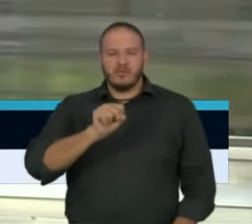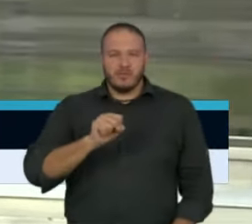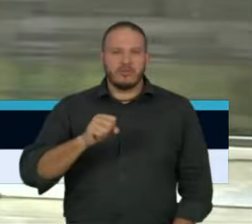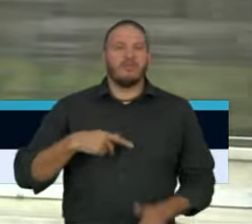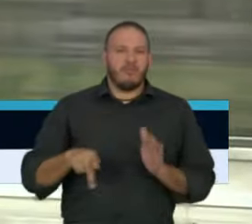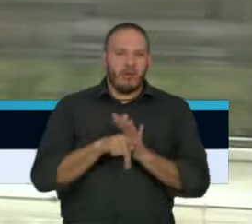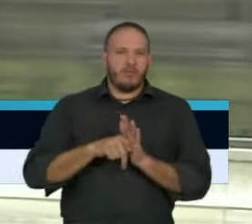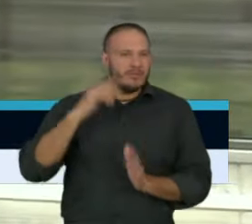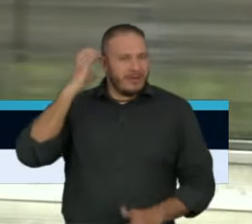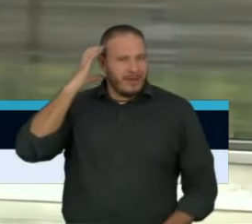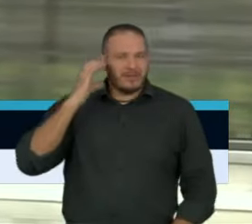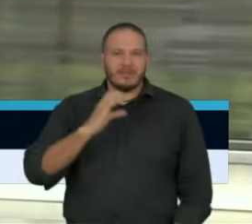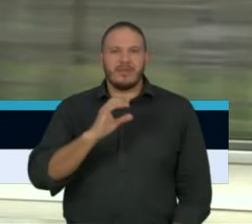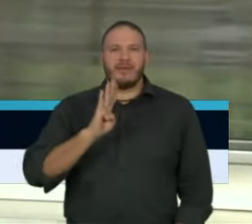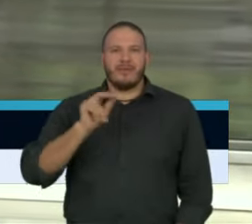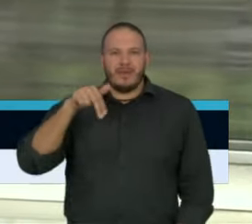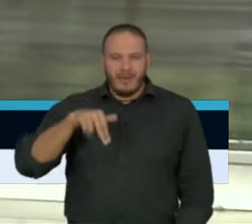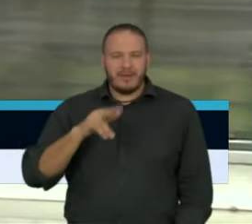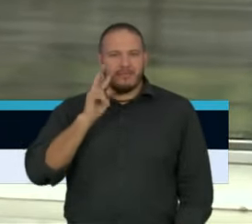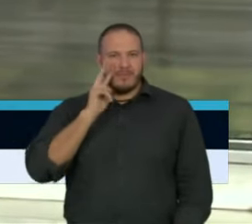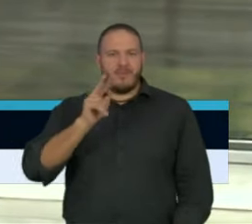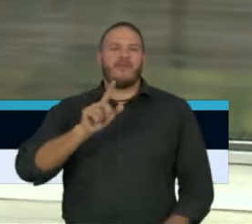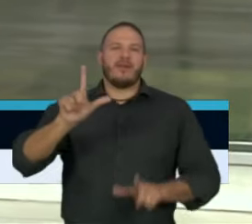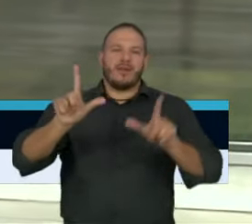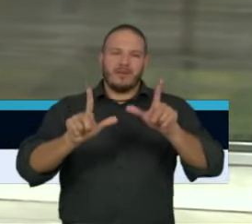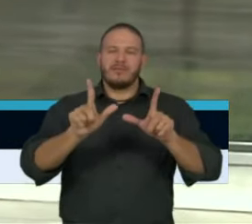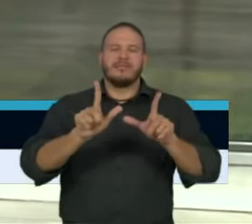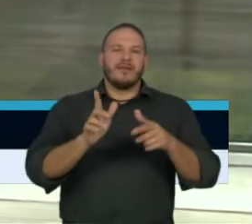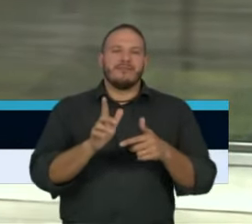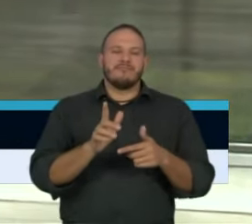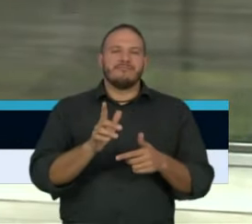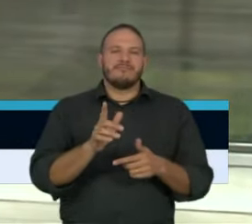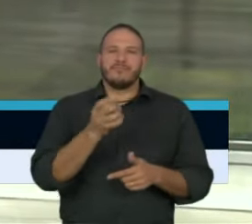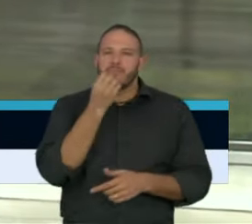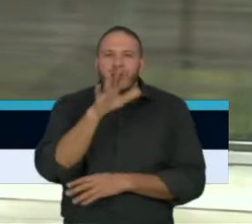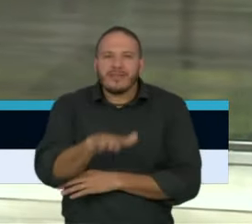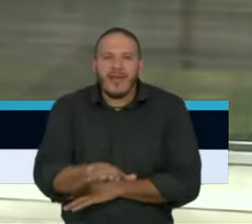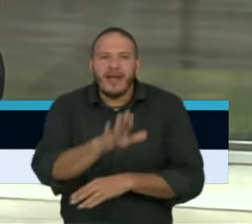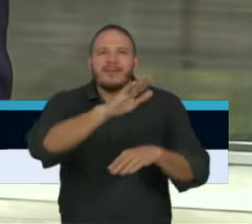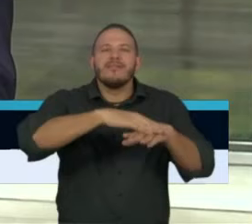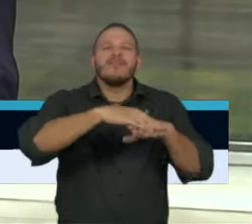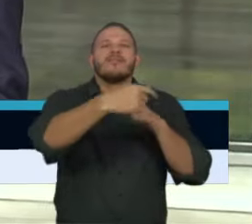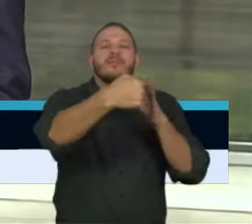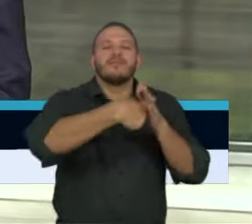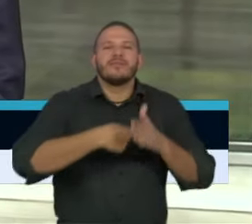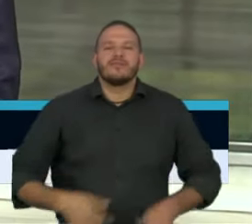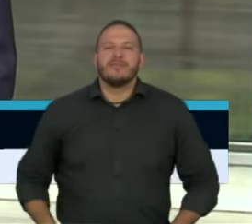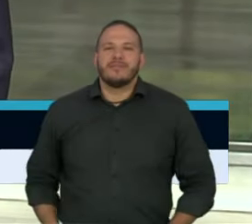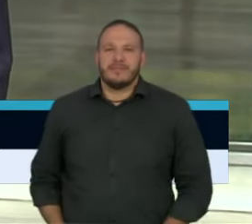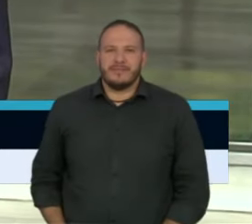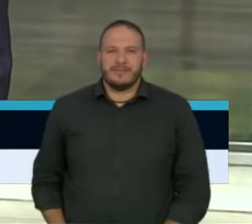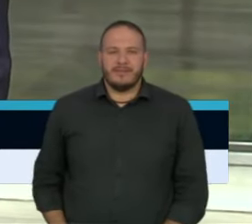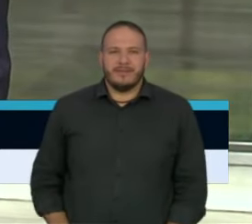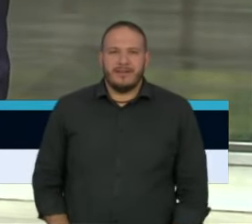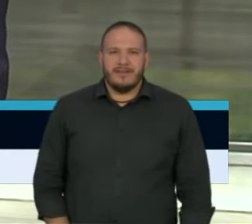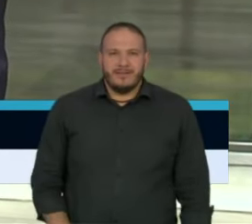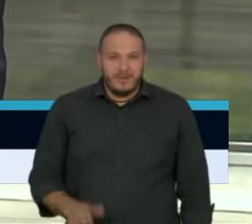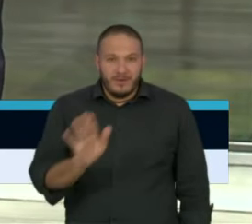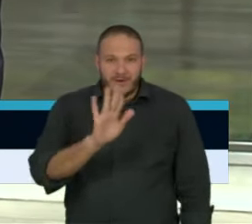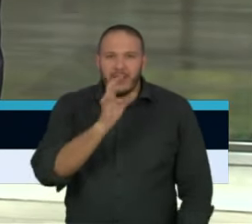Rádio CBN. Nós já estamos vendo você aqui na tela. Vinícius, boa tarde. Sua pergunta, por favor. Boa